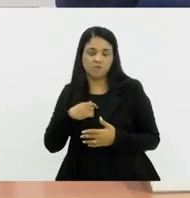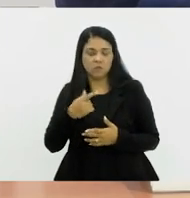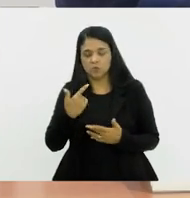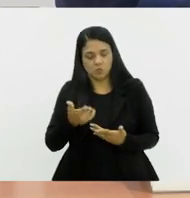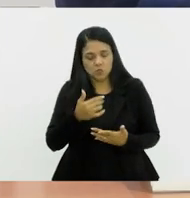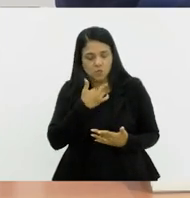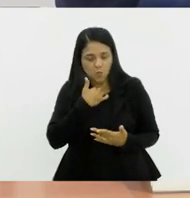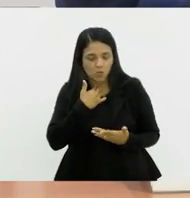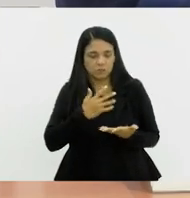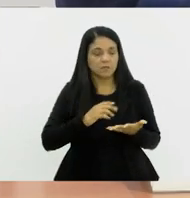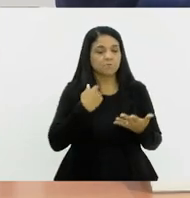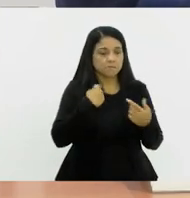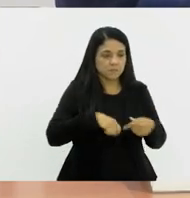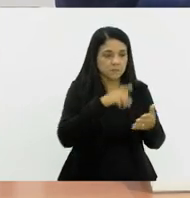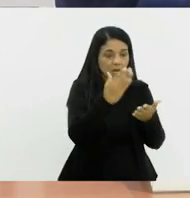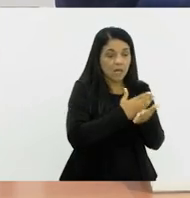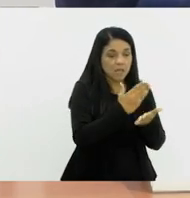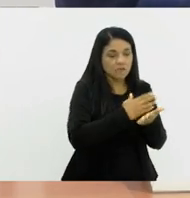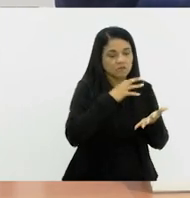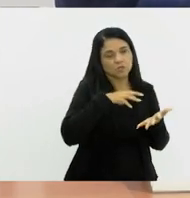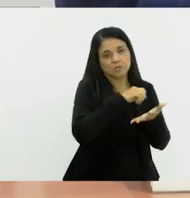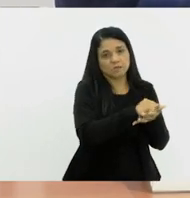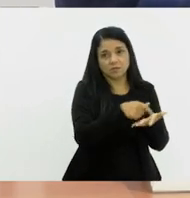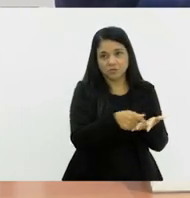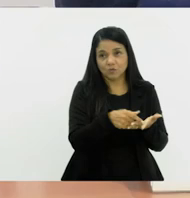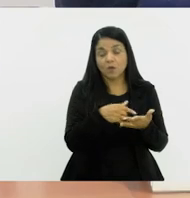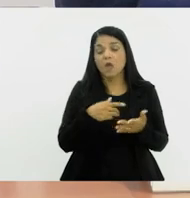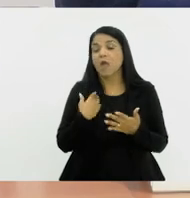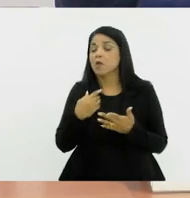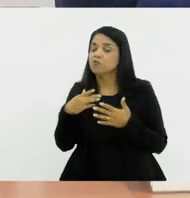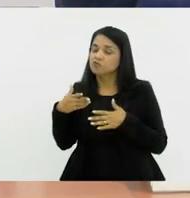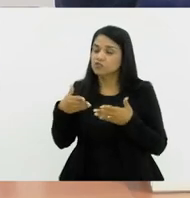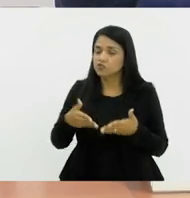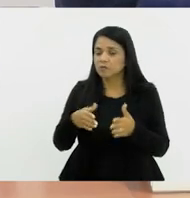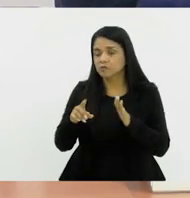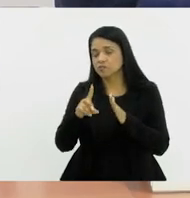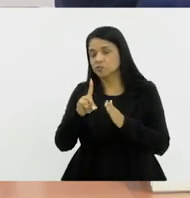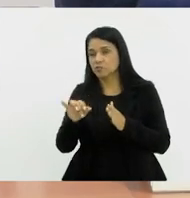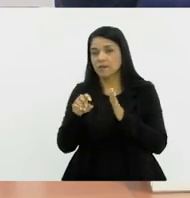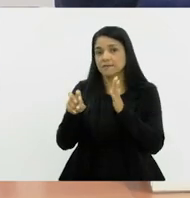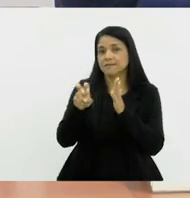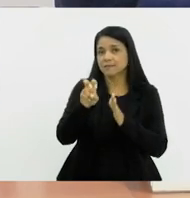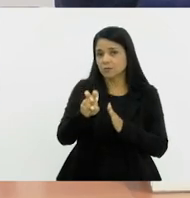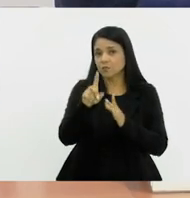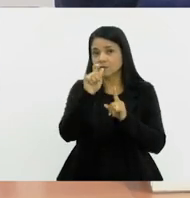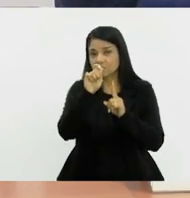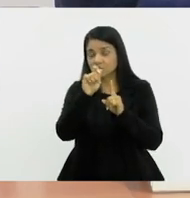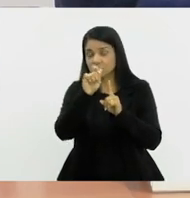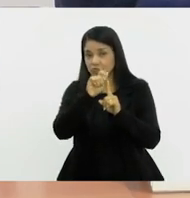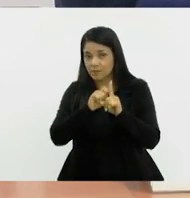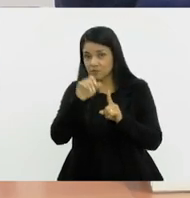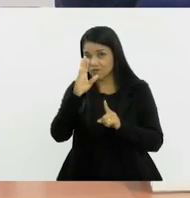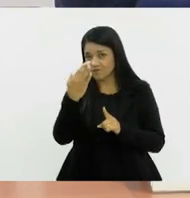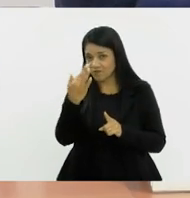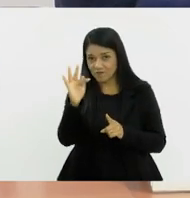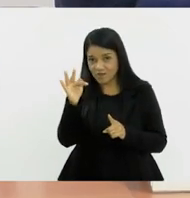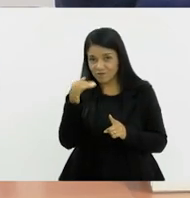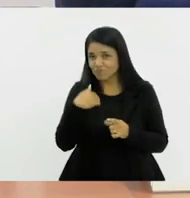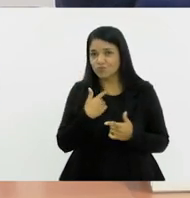estive lá nesse dia 5. Cadê o livro? Aqui. Nenhuma pessoa foi atendida por esse equipamento esse ano de 2024. Nenhum preso.